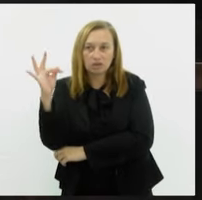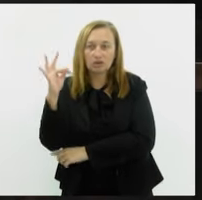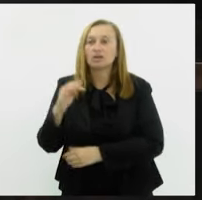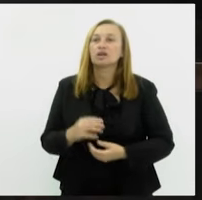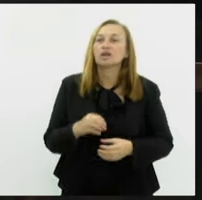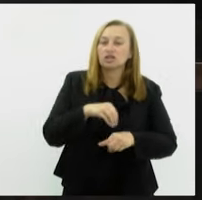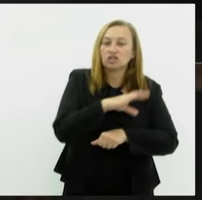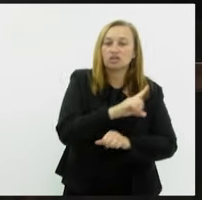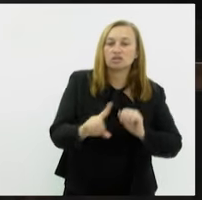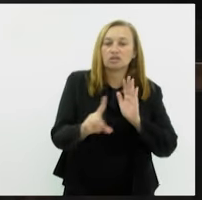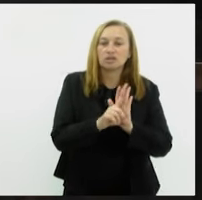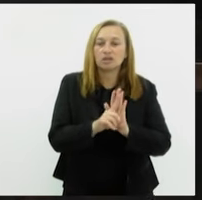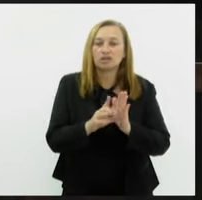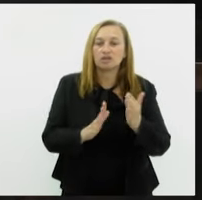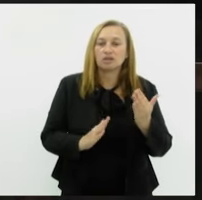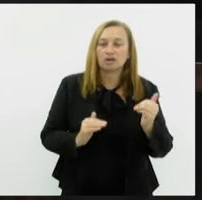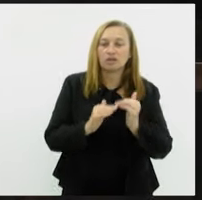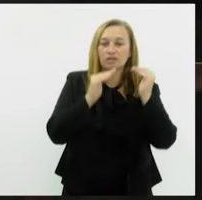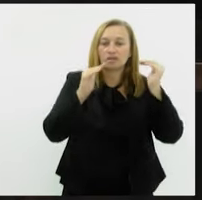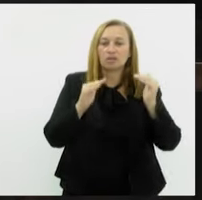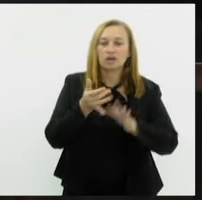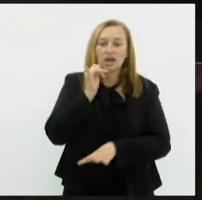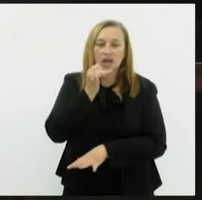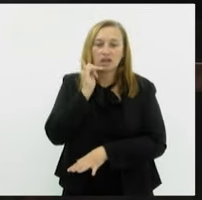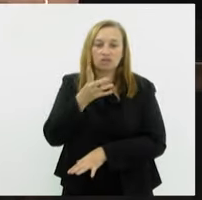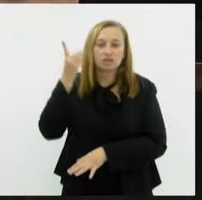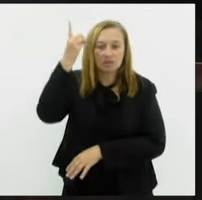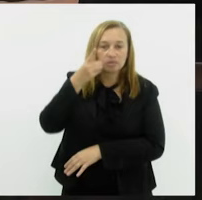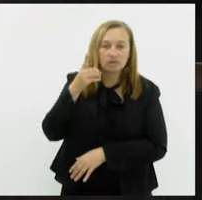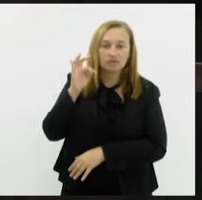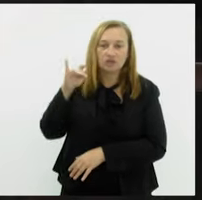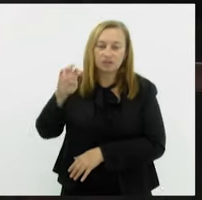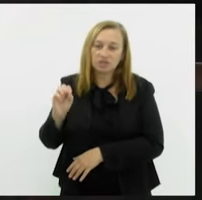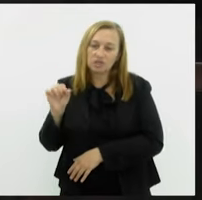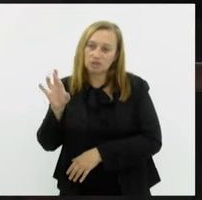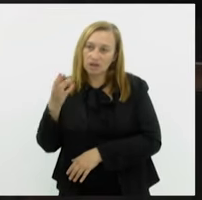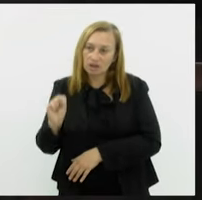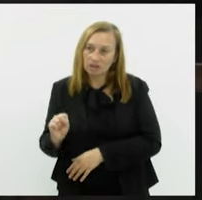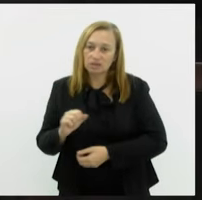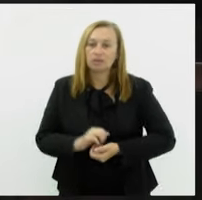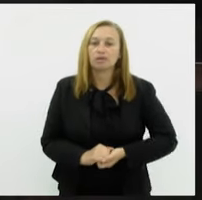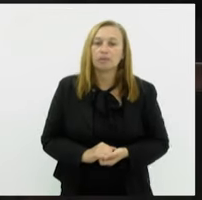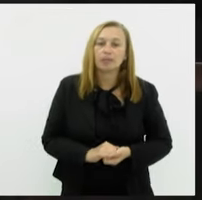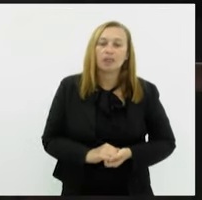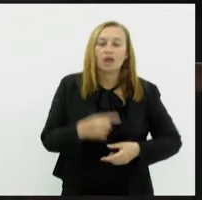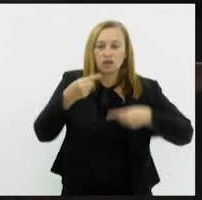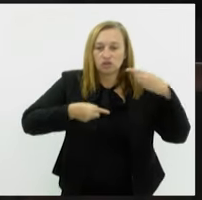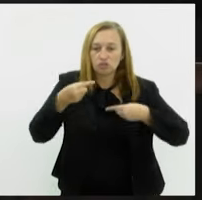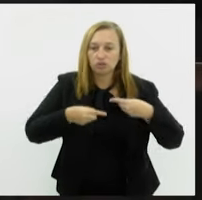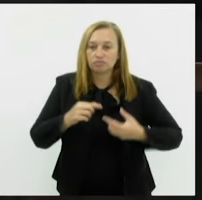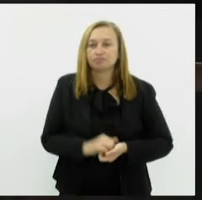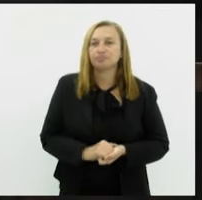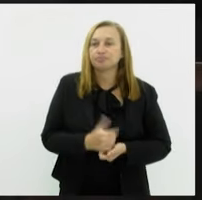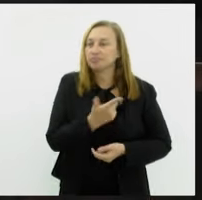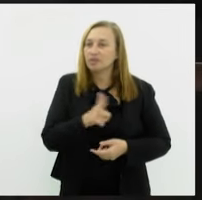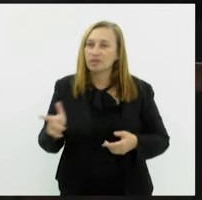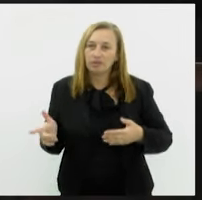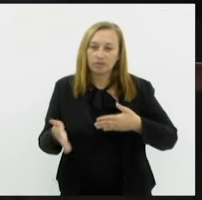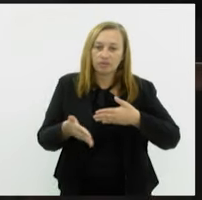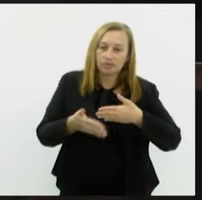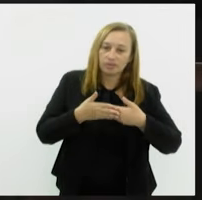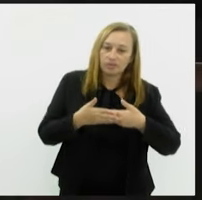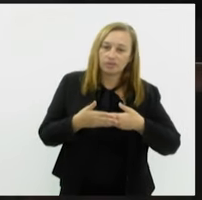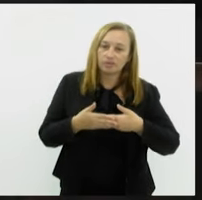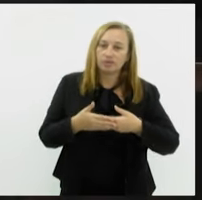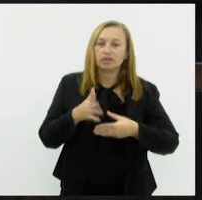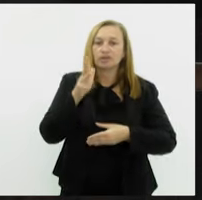indicações legislativas favorável, relator deputado Felipe Soares. Em discussão. Não havendo quem queira